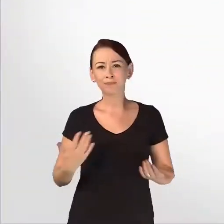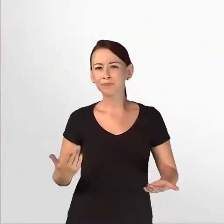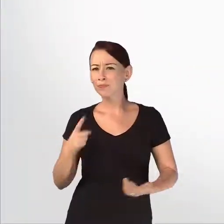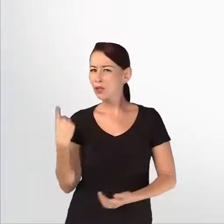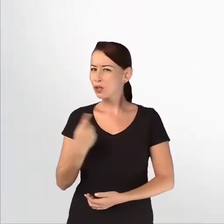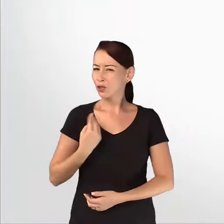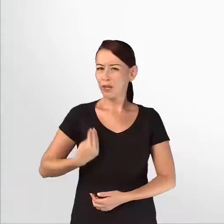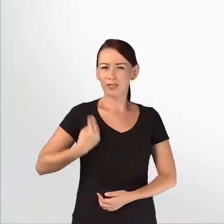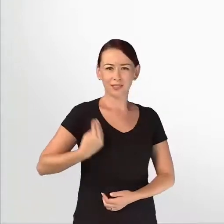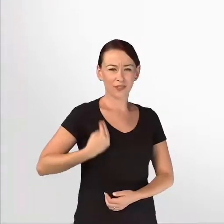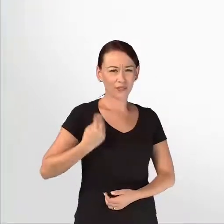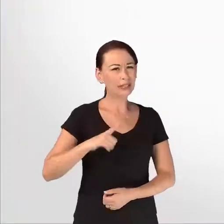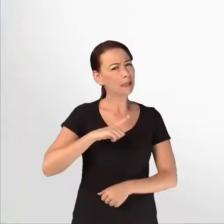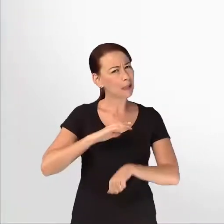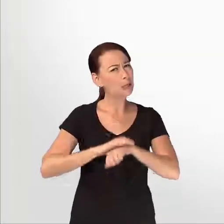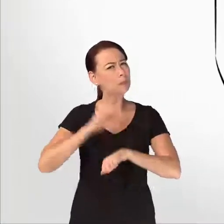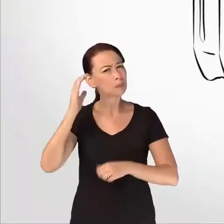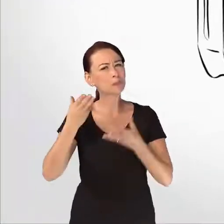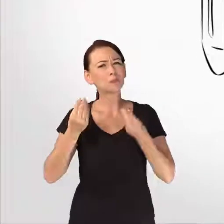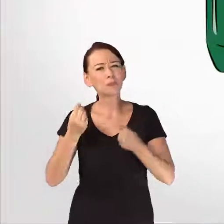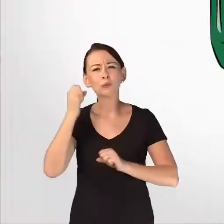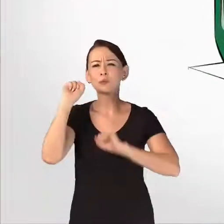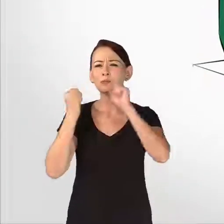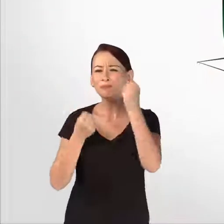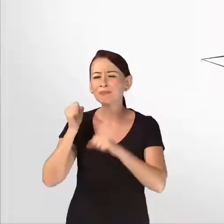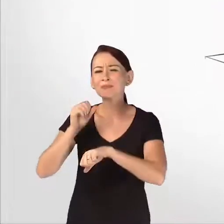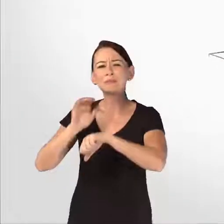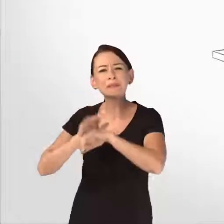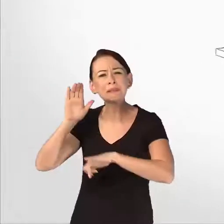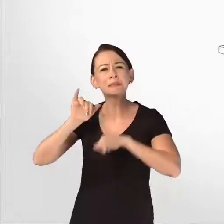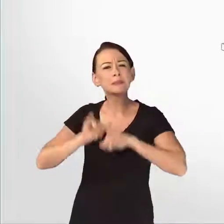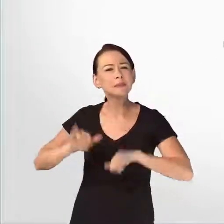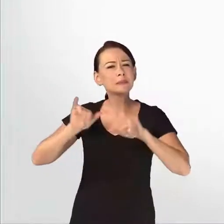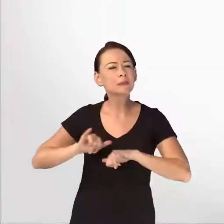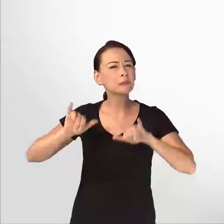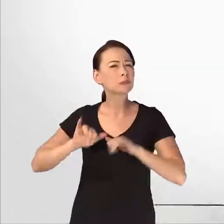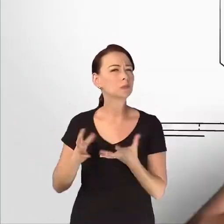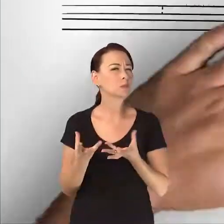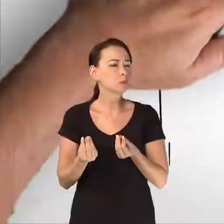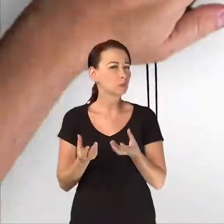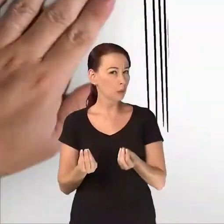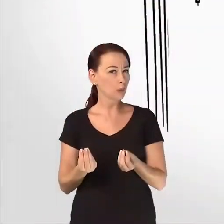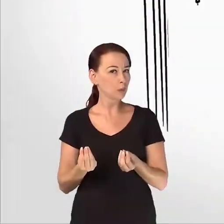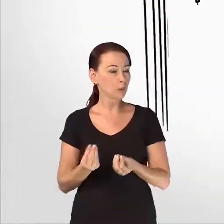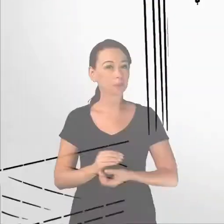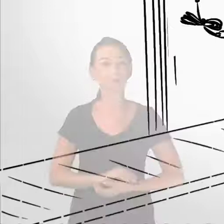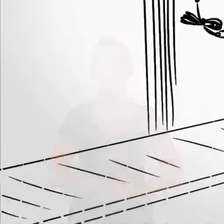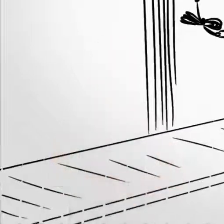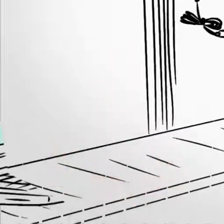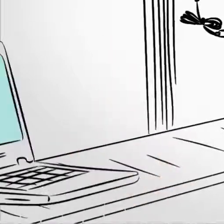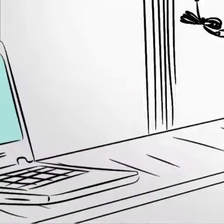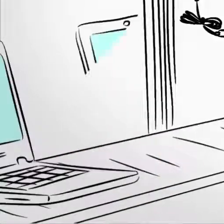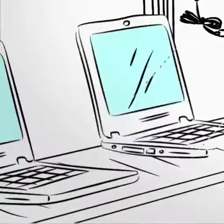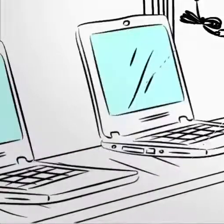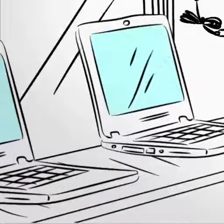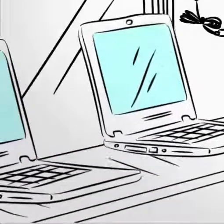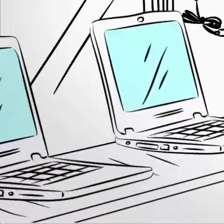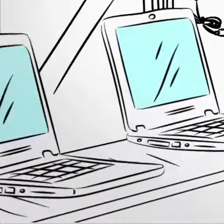Nosso estilo de vida tem se baseado na produção em larga escala e no consumo de massa.